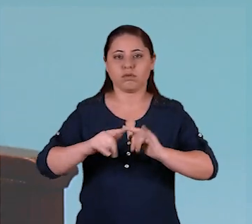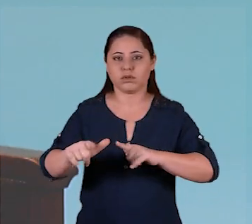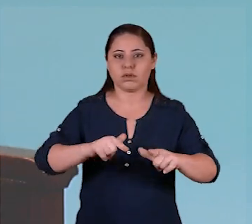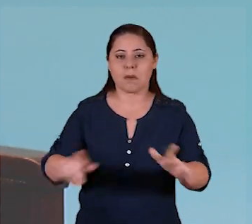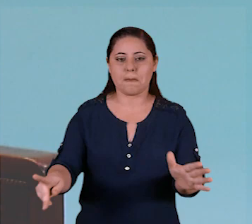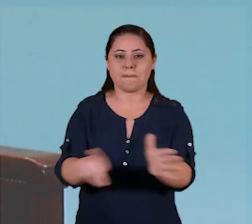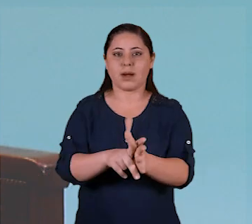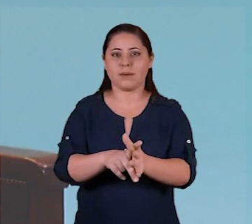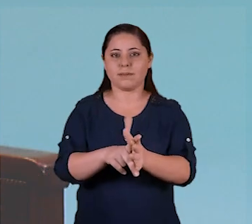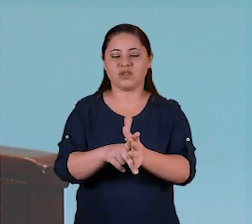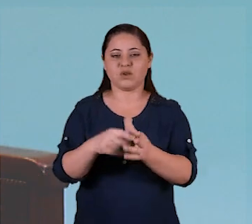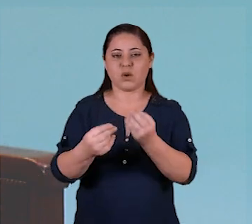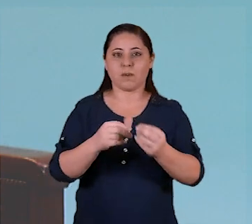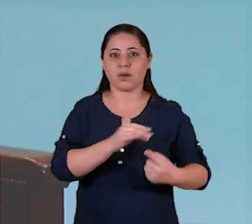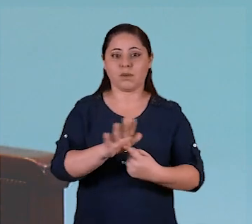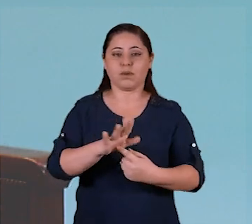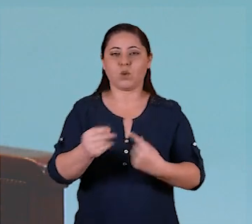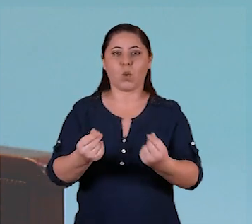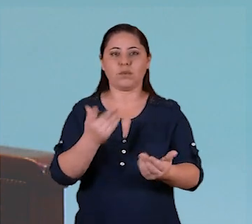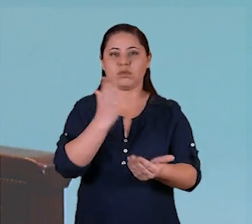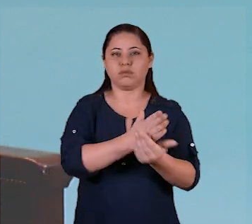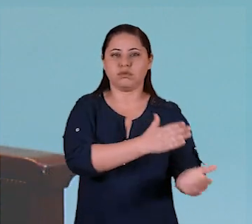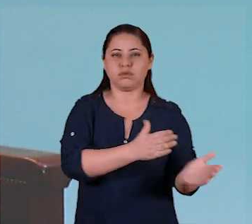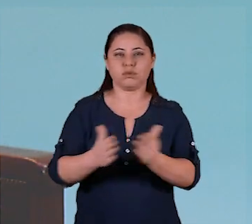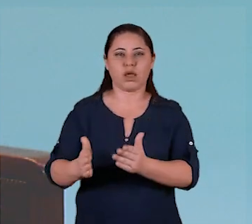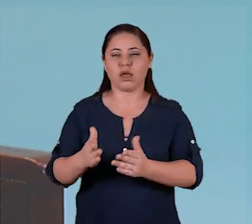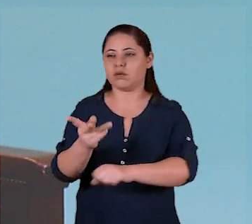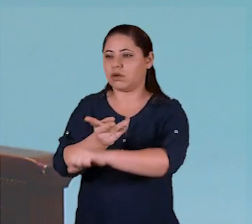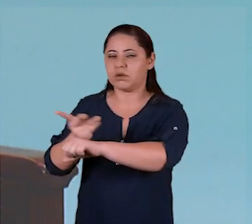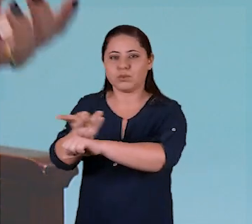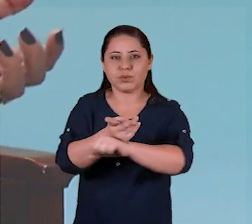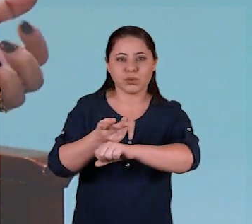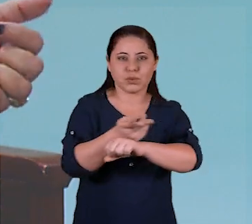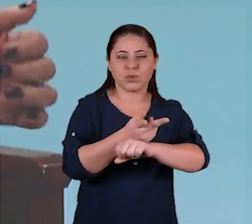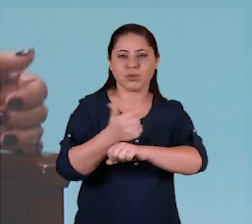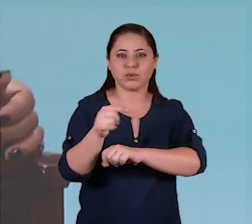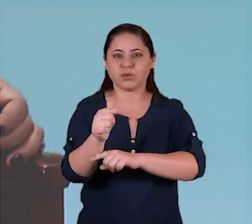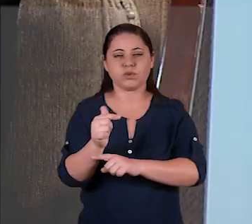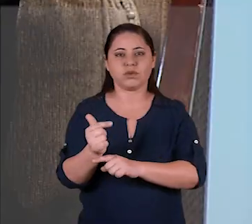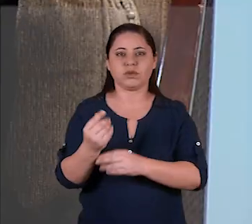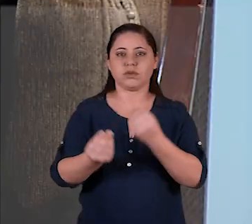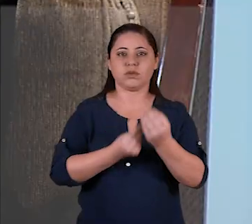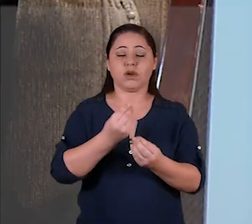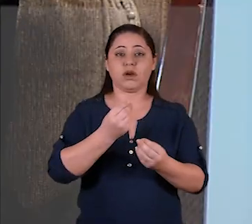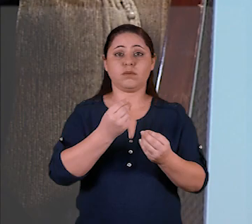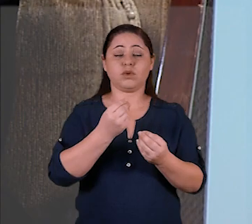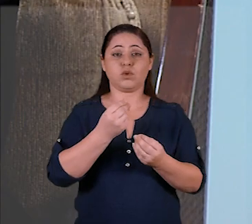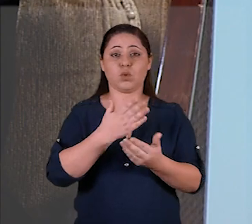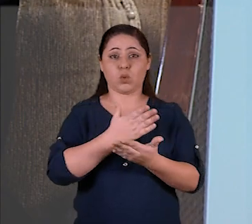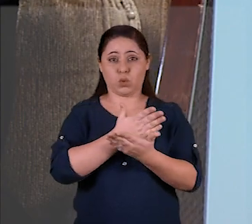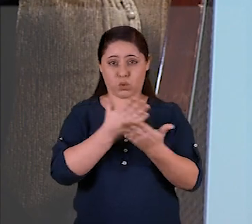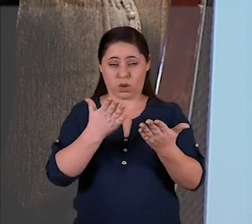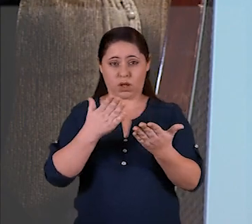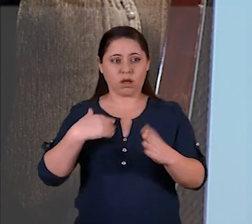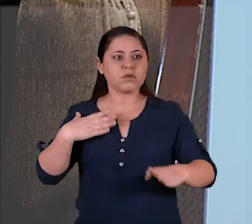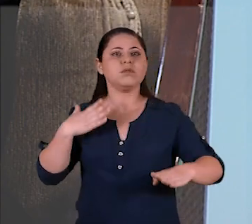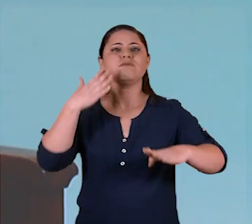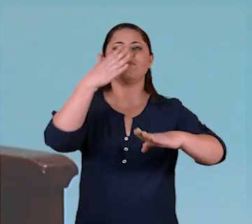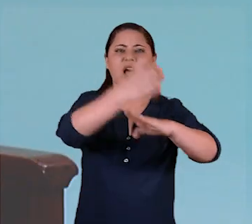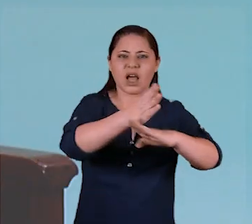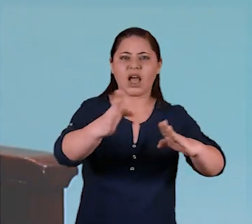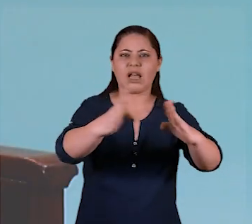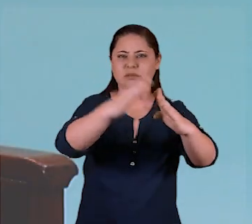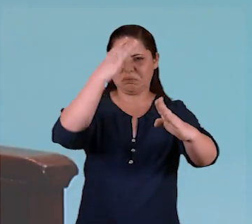efetivo ali dentro. Né? Todas as nossas representações, todas as nossas buscas. Né? Então, nós entramos na casa do agressor,